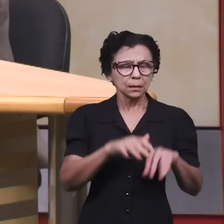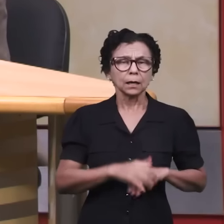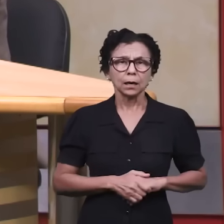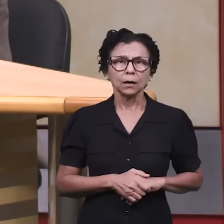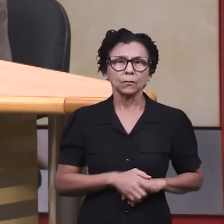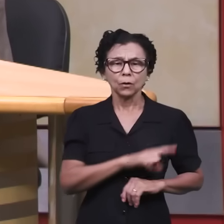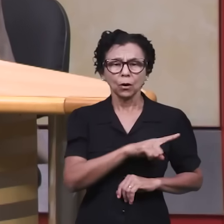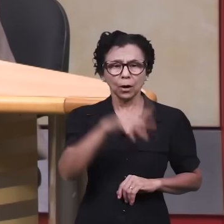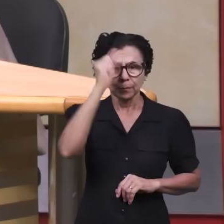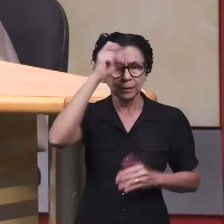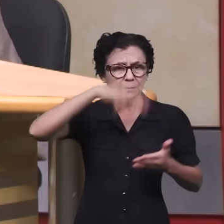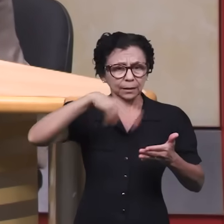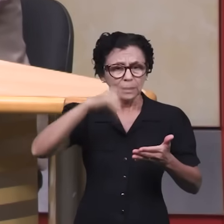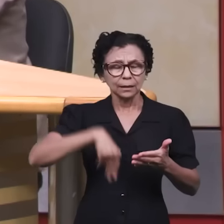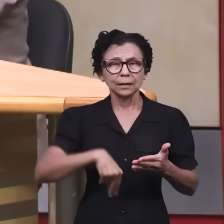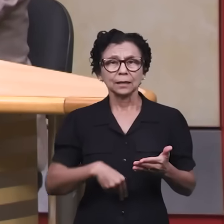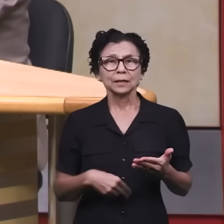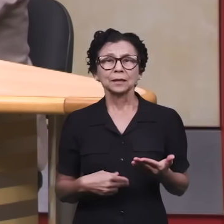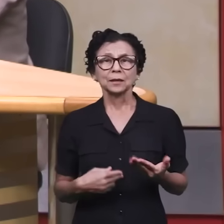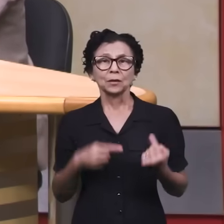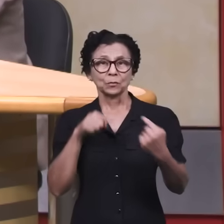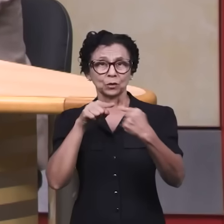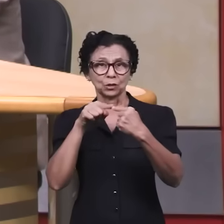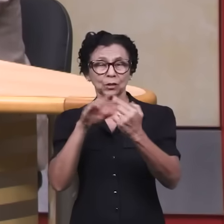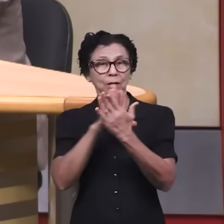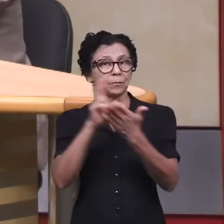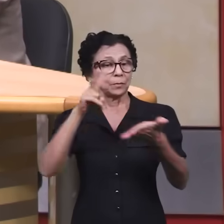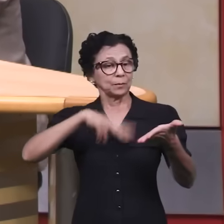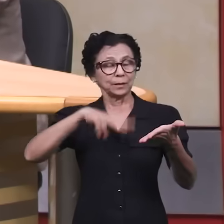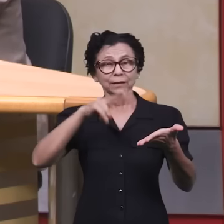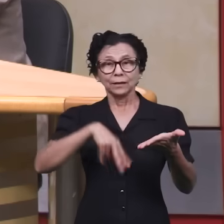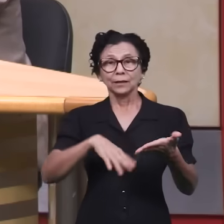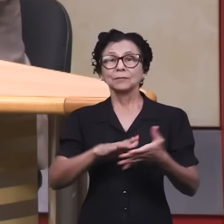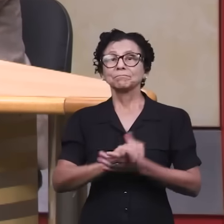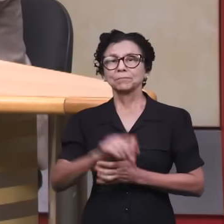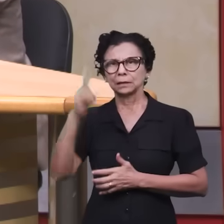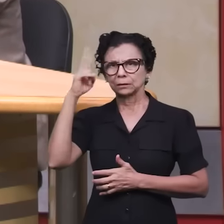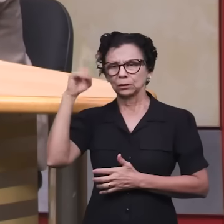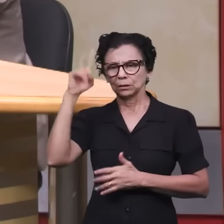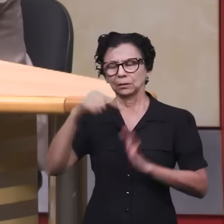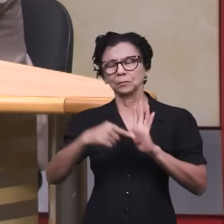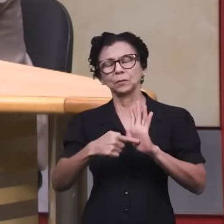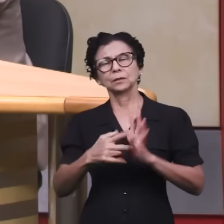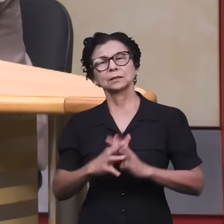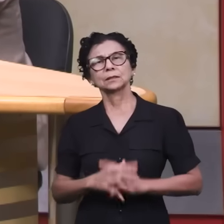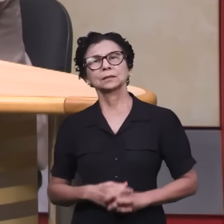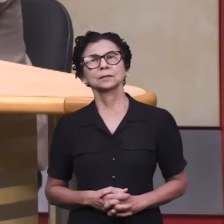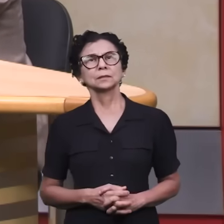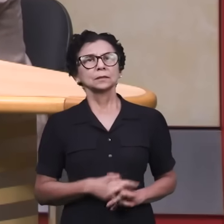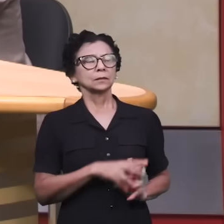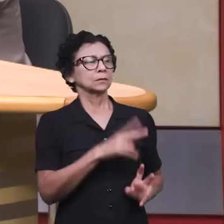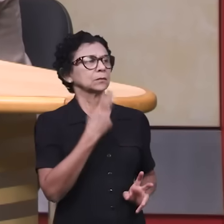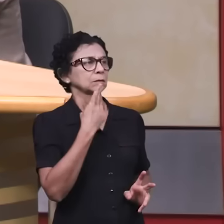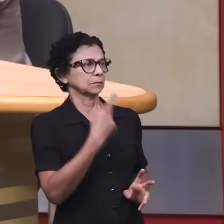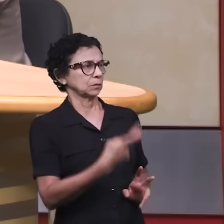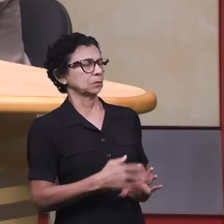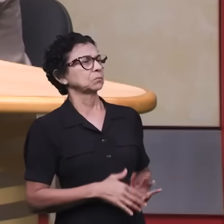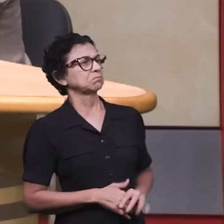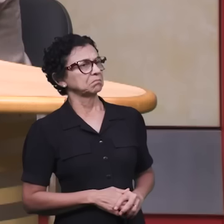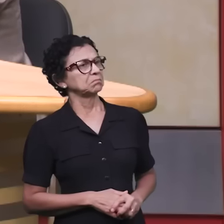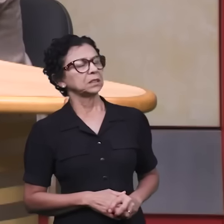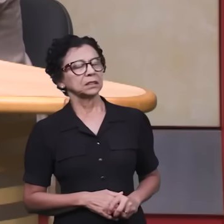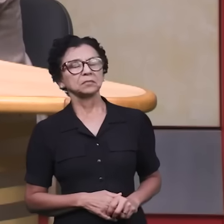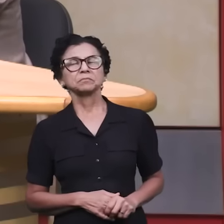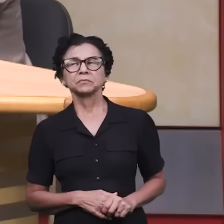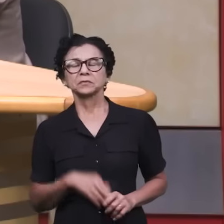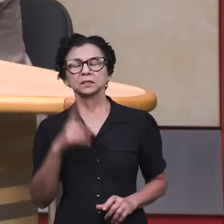ler para poder ler a Bíblia. E isso a história diz isso, os historiadores falam isso, né? E isso que você está dizendo aí,